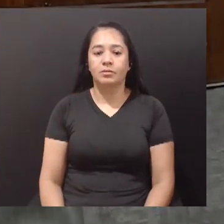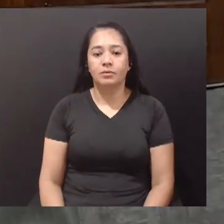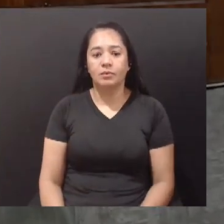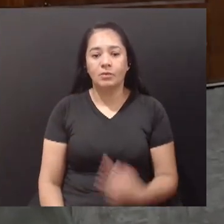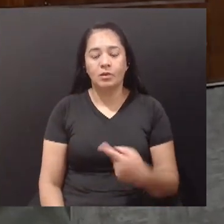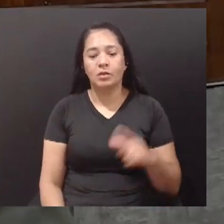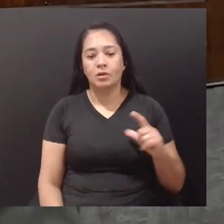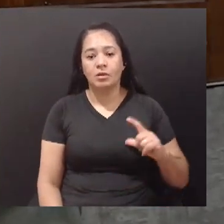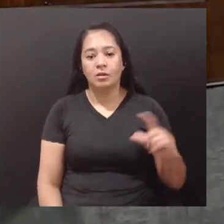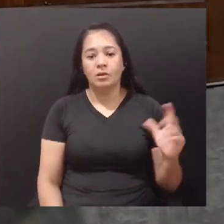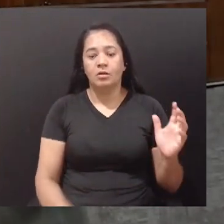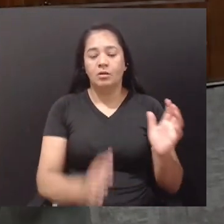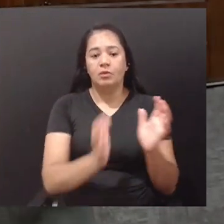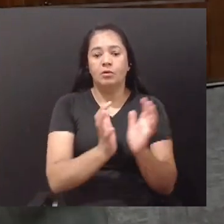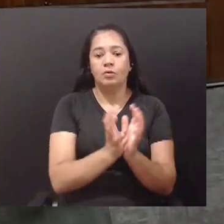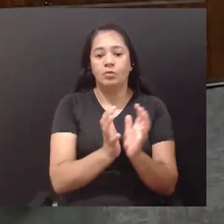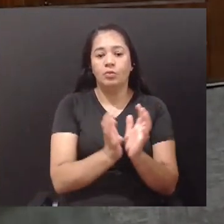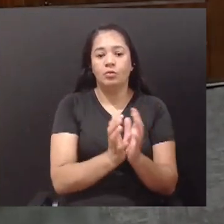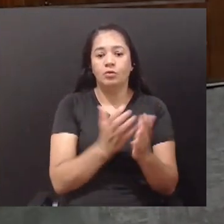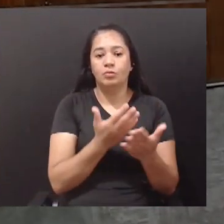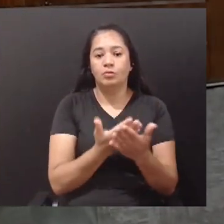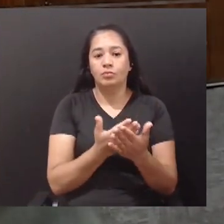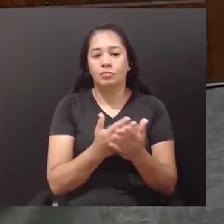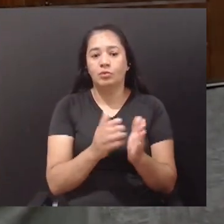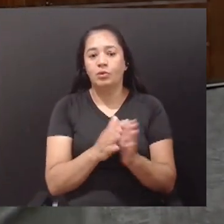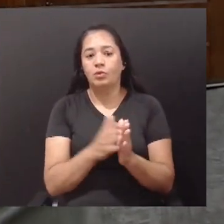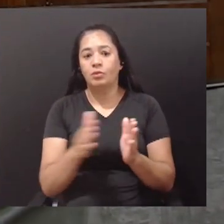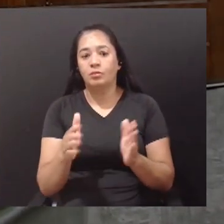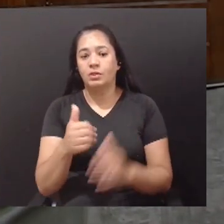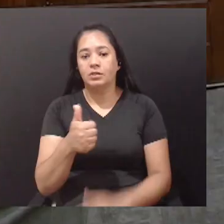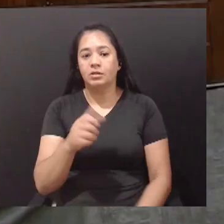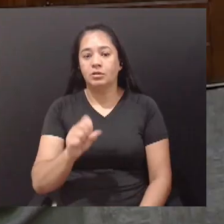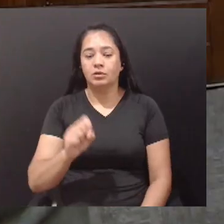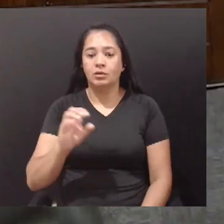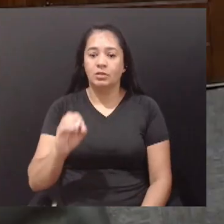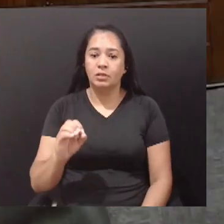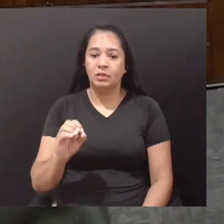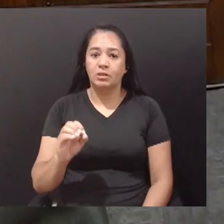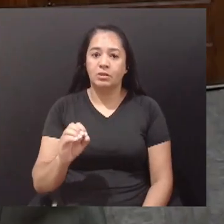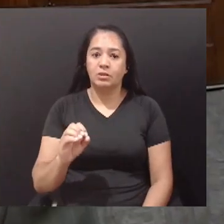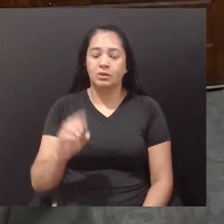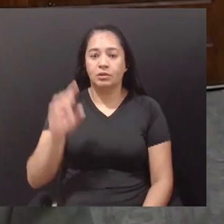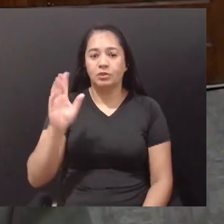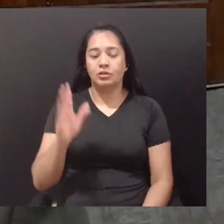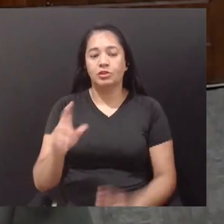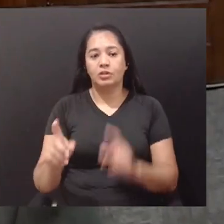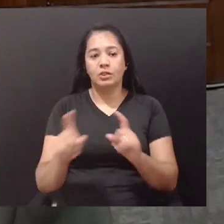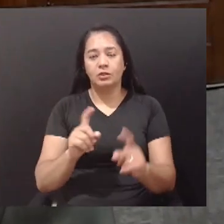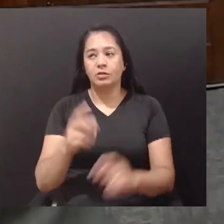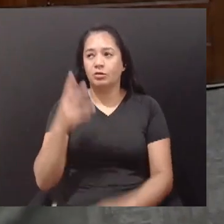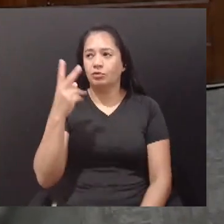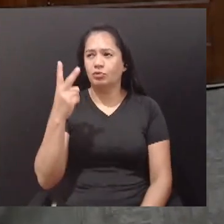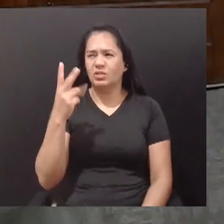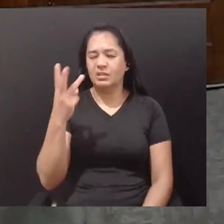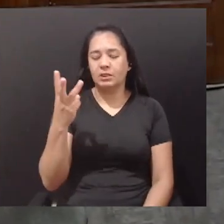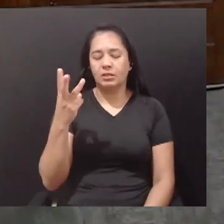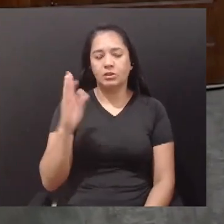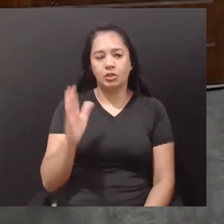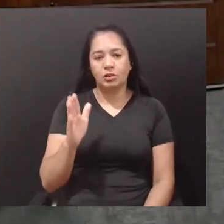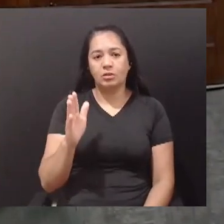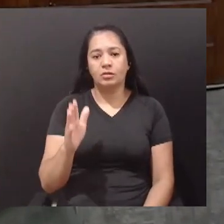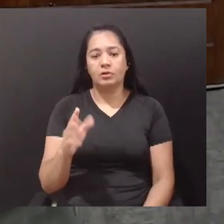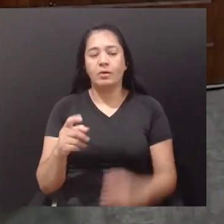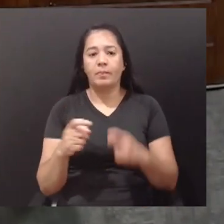uma comissão de estudos, nós tivemos o prazo de 180 dias, nós já fizemos 2 ou 3 reuniões, ouvimos a população,